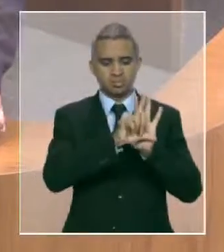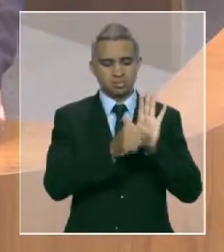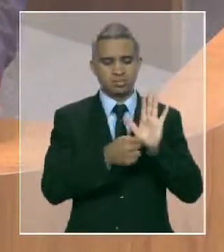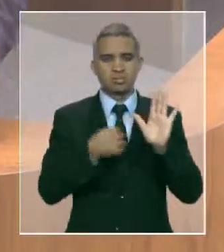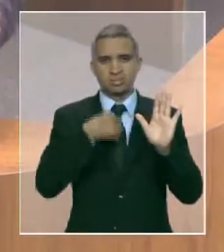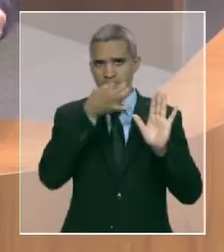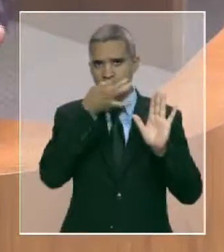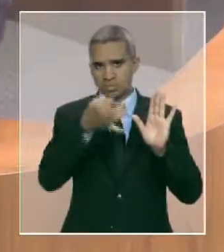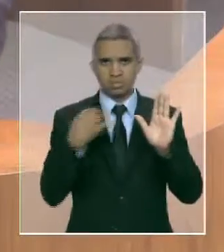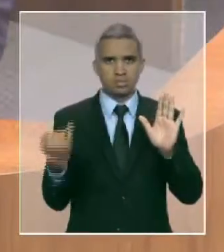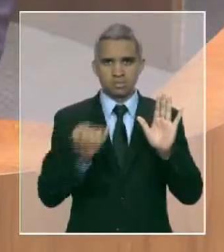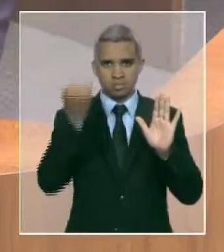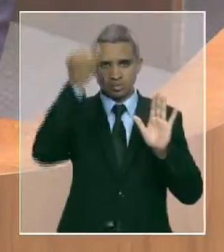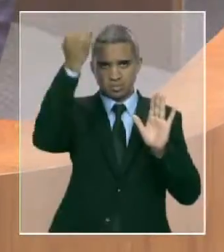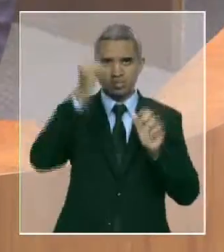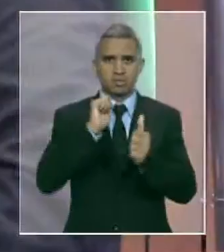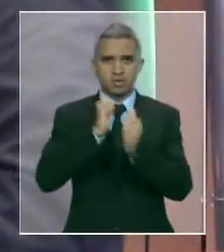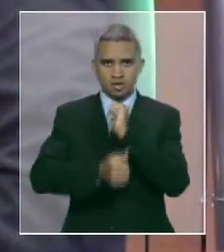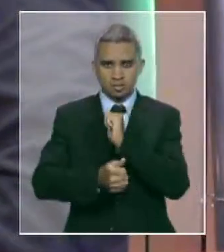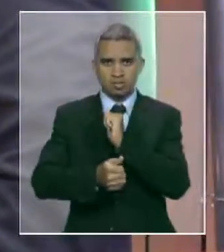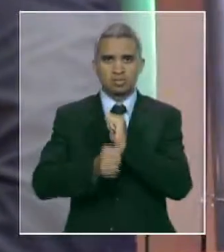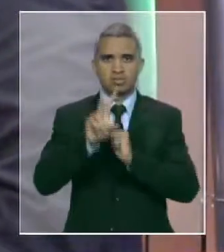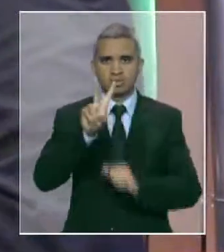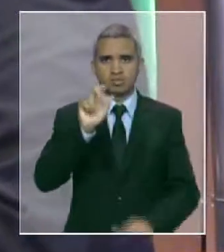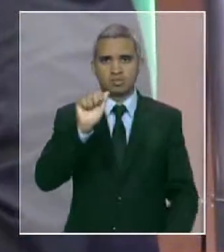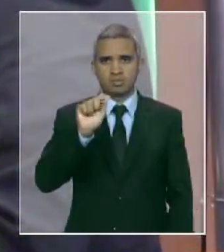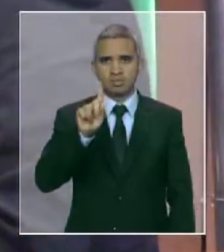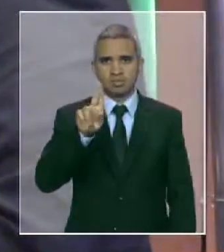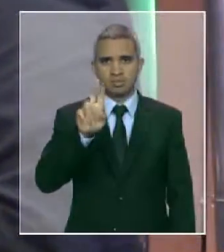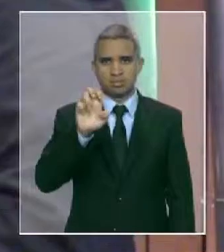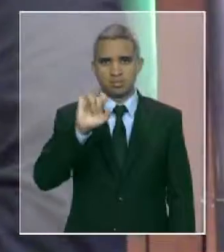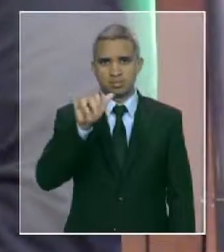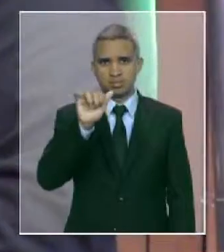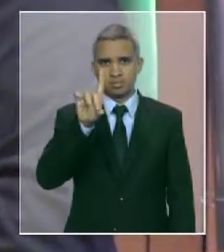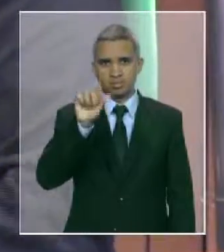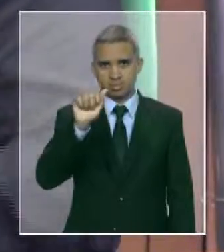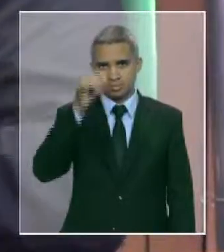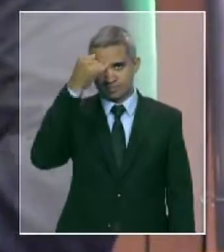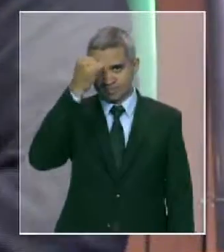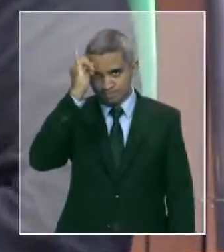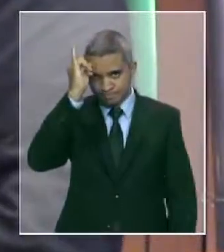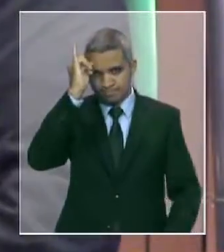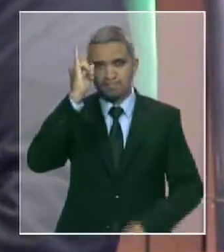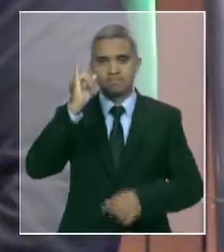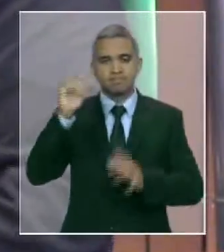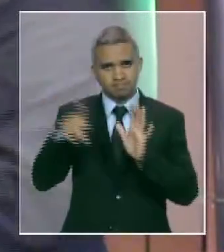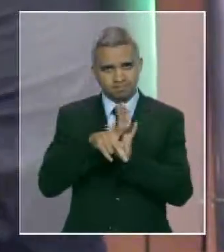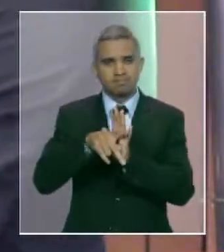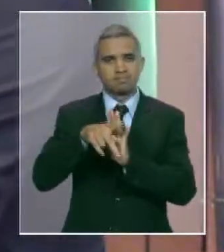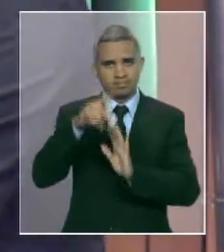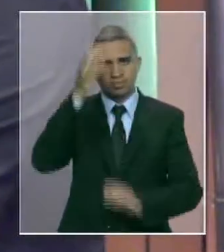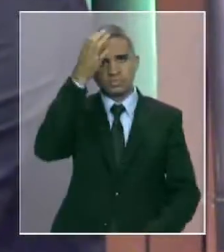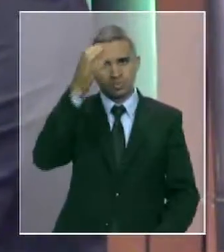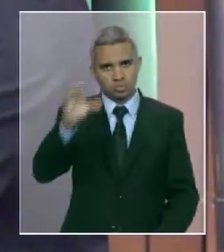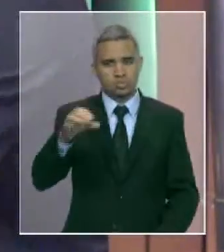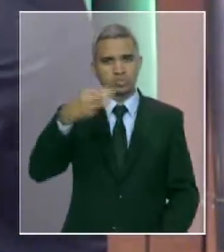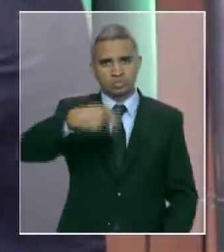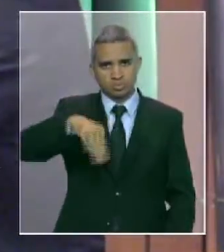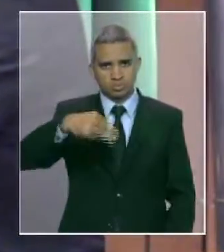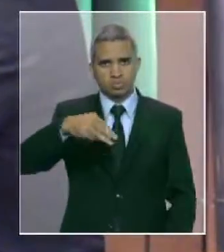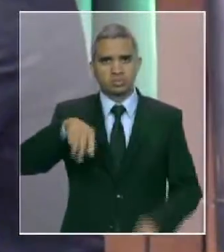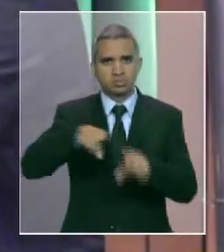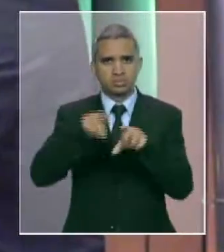vaquejada é uma cultura nordestina, é uma cultura onde vem de longas datas, quando